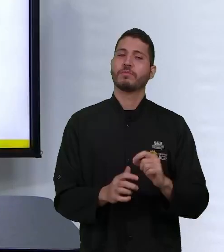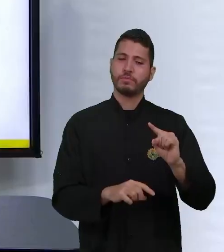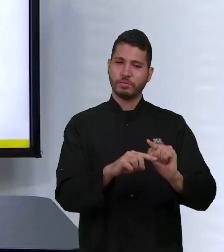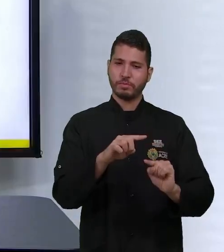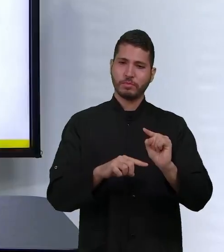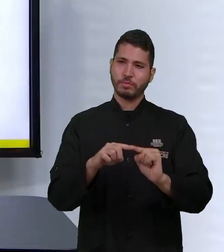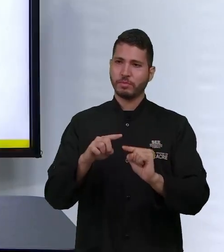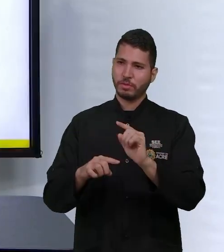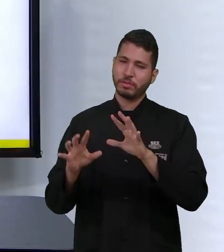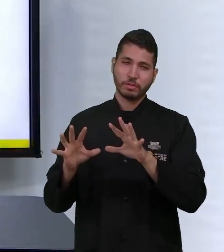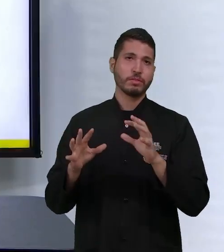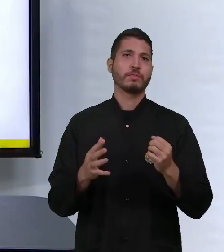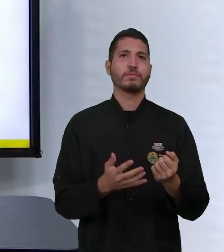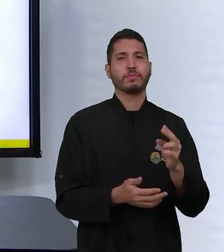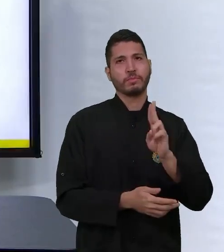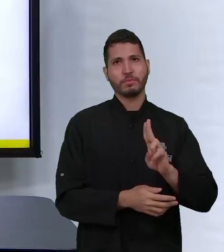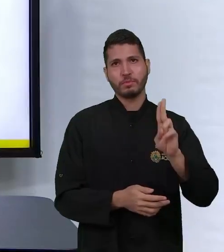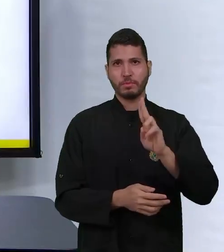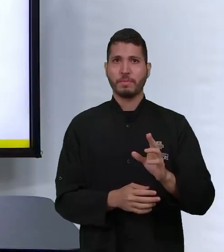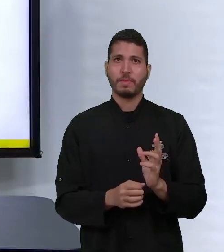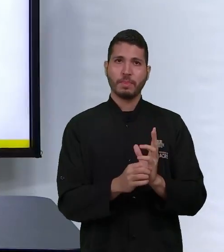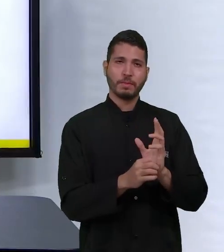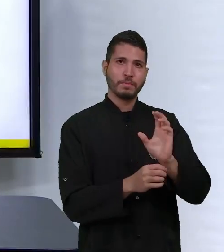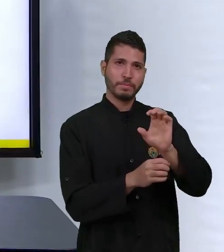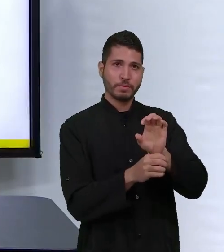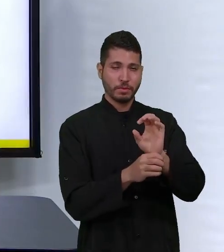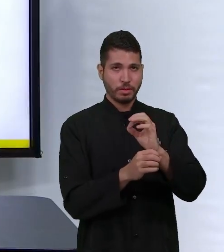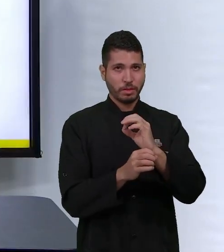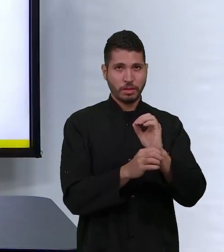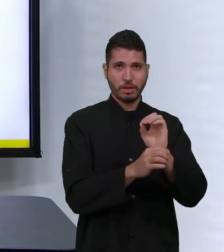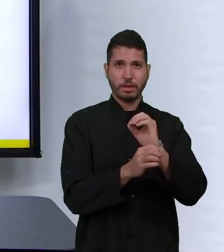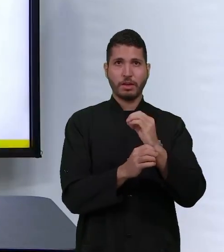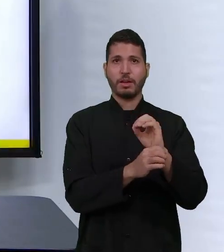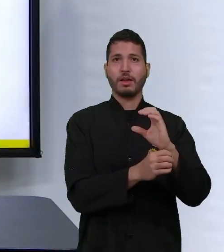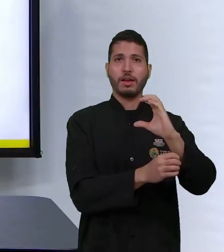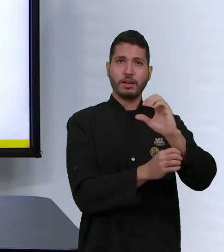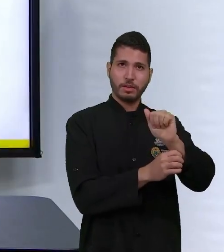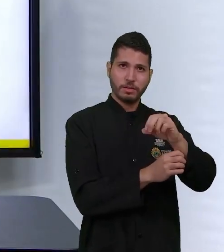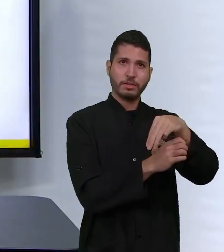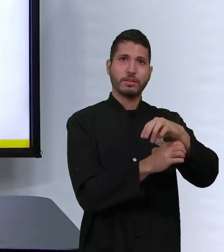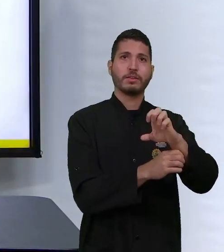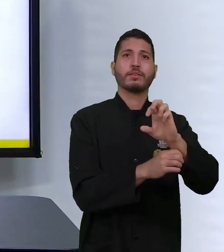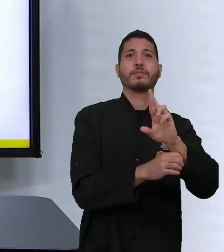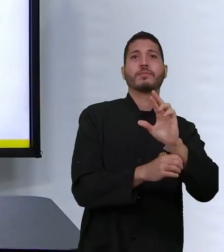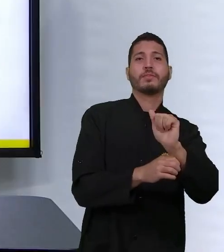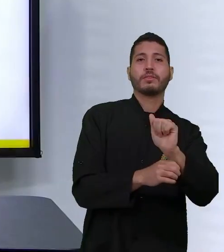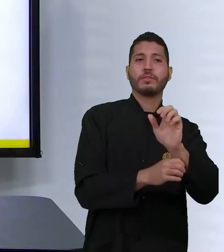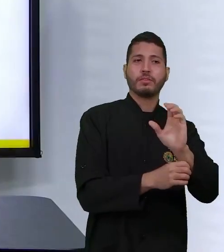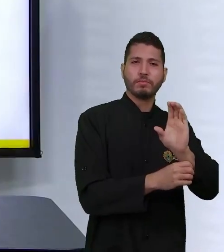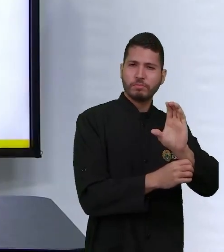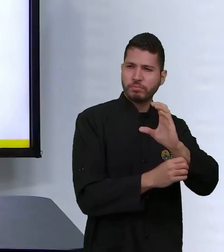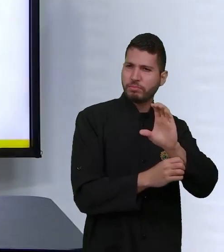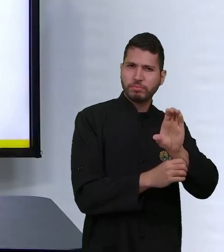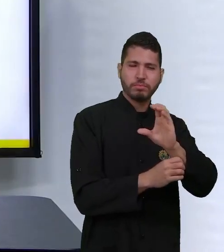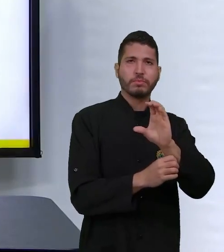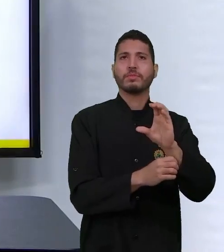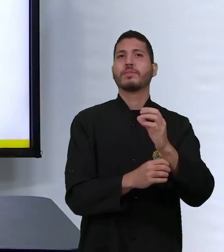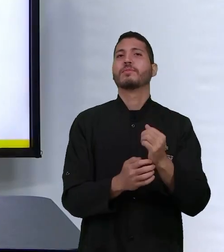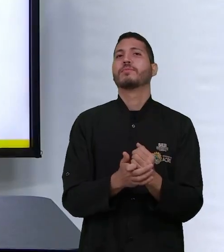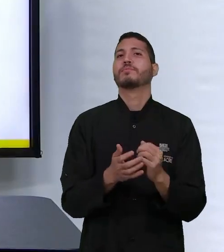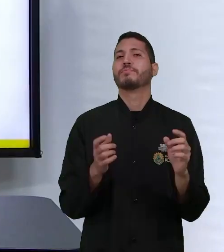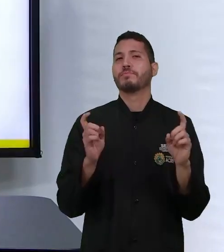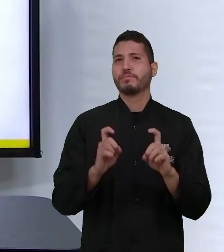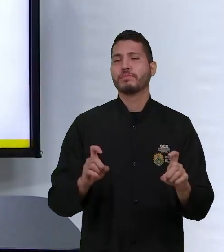sempre foram dessa forma. A câmera que está me filmando, o computador, o tablet, isso tudo são exemplos